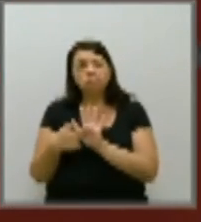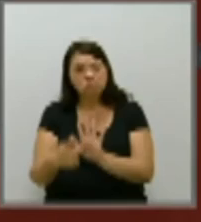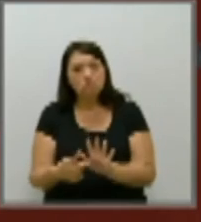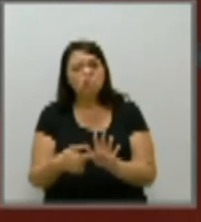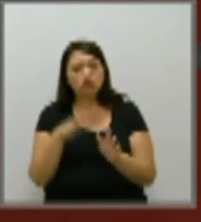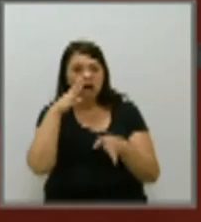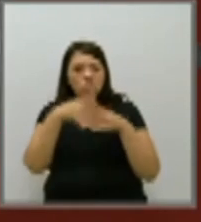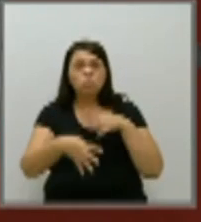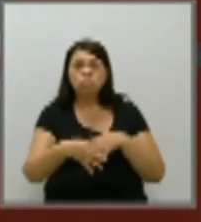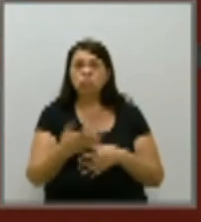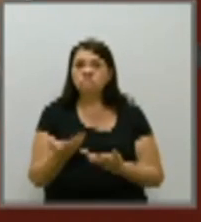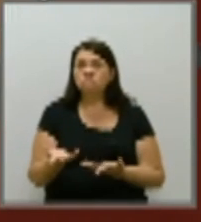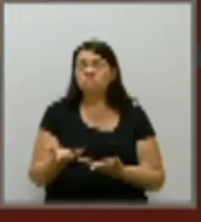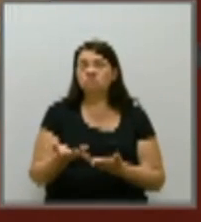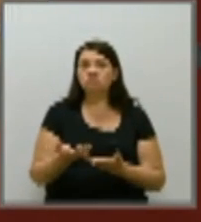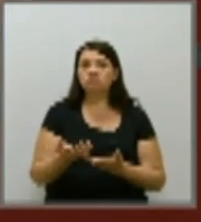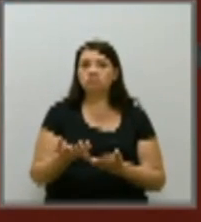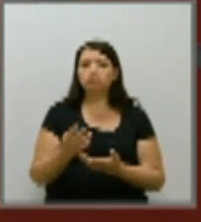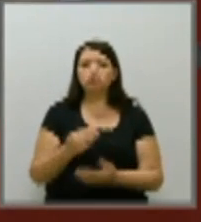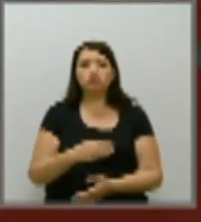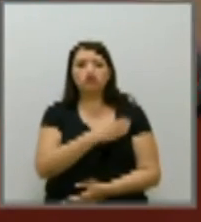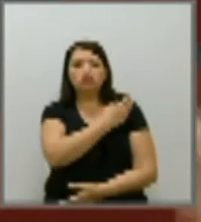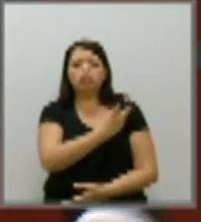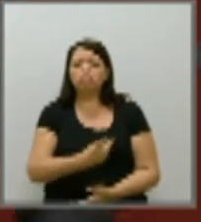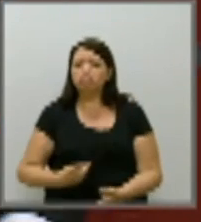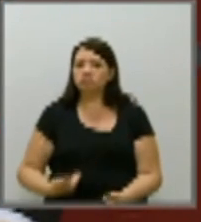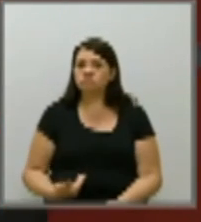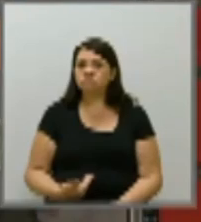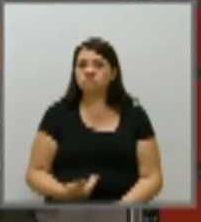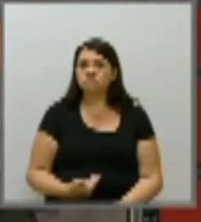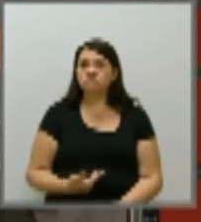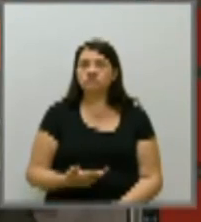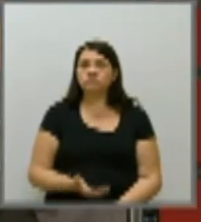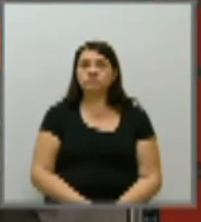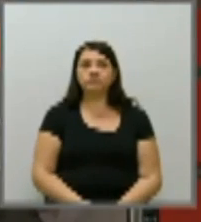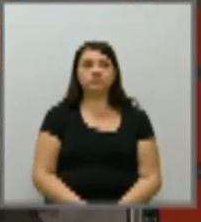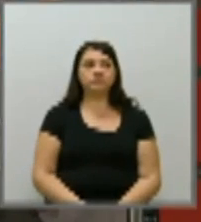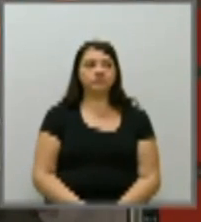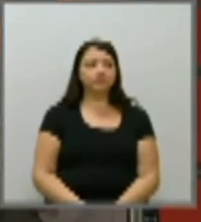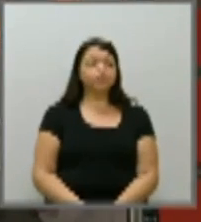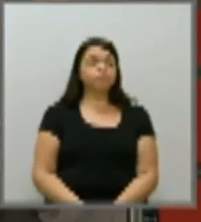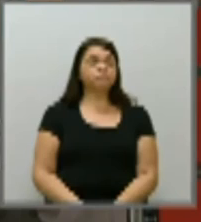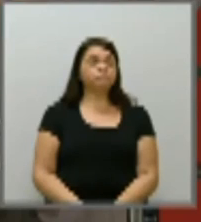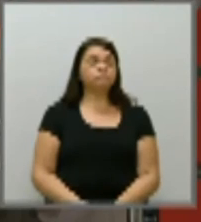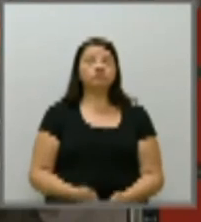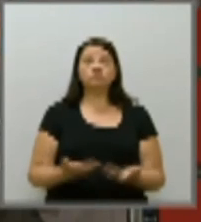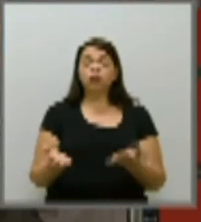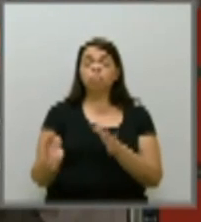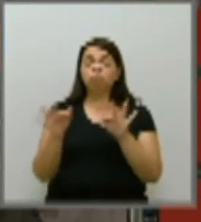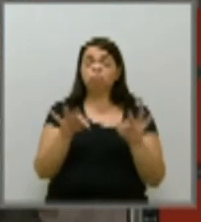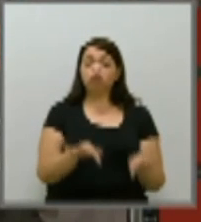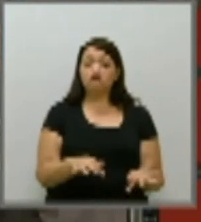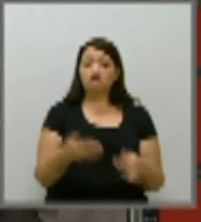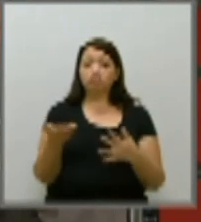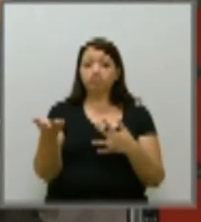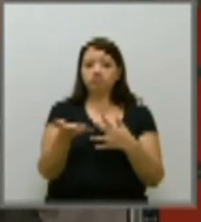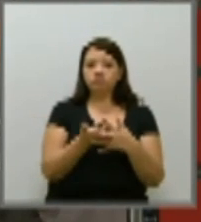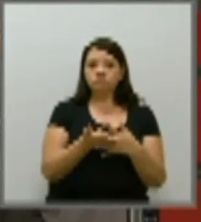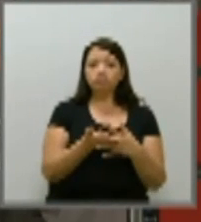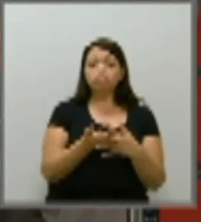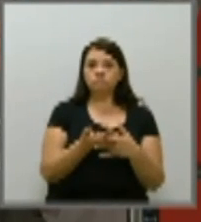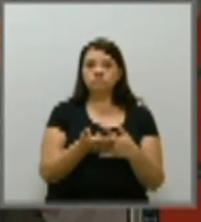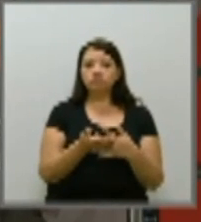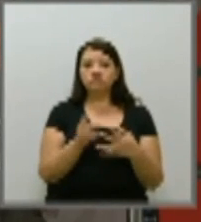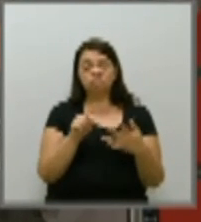do Tribunal de Contas, do Ministério Público Federal e candidato, da Revista. Seu tempo. Bom, assim encerramos mais este bloco. Voltamos depois